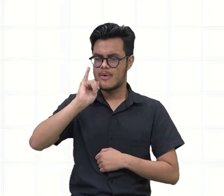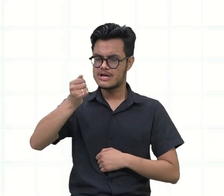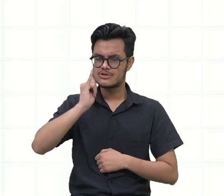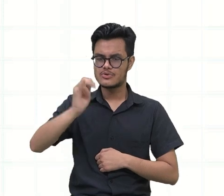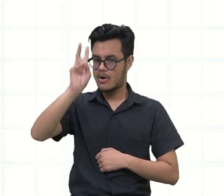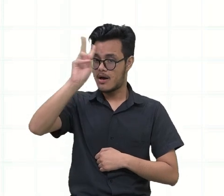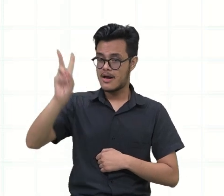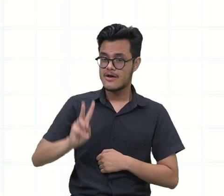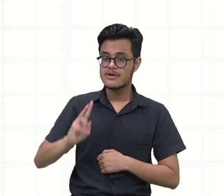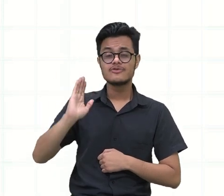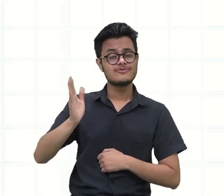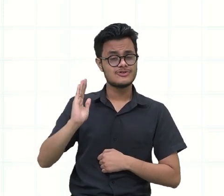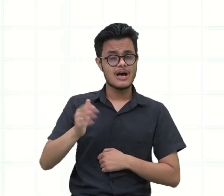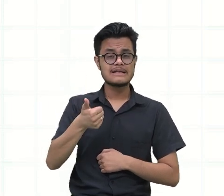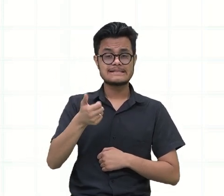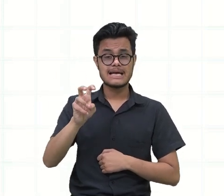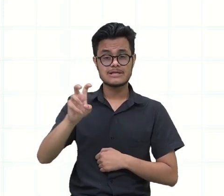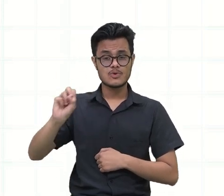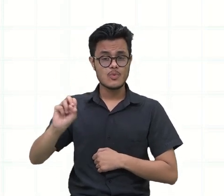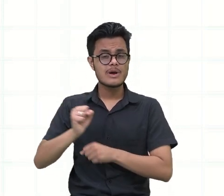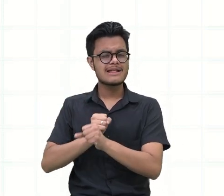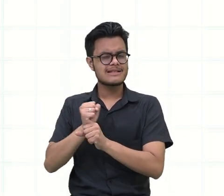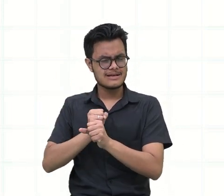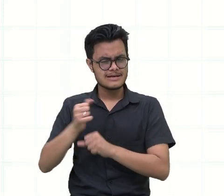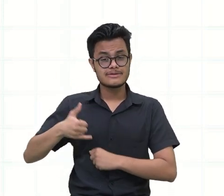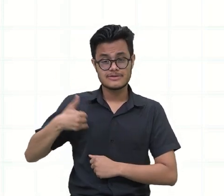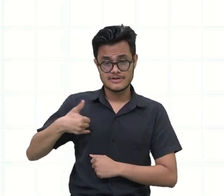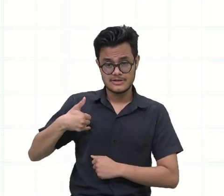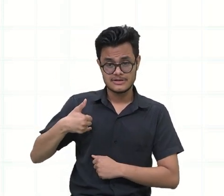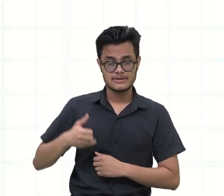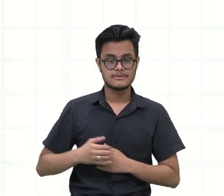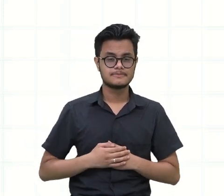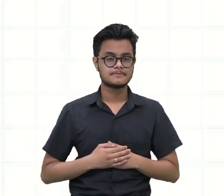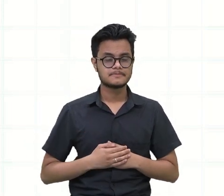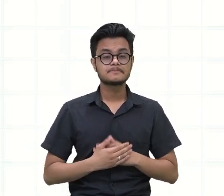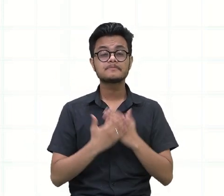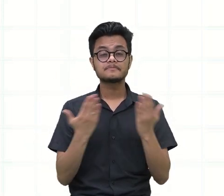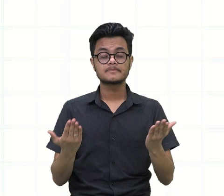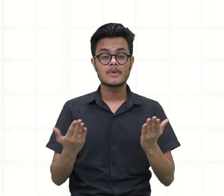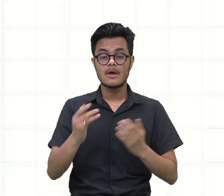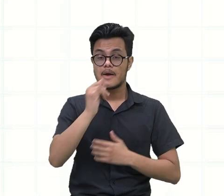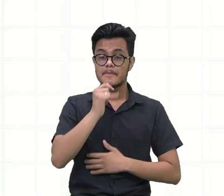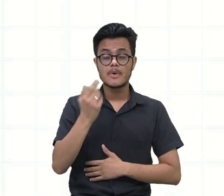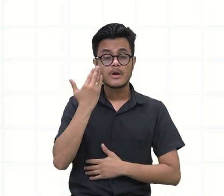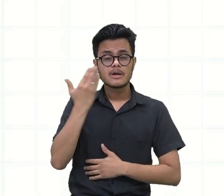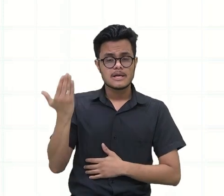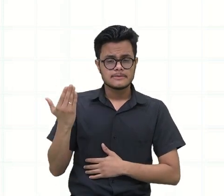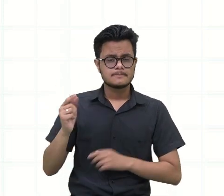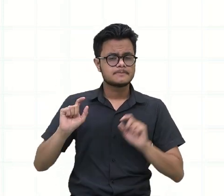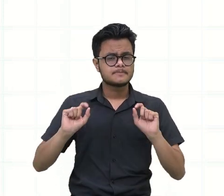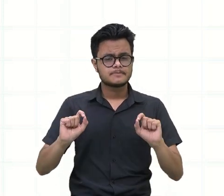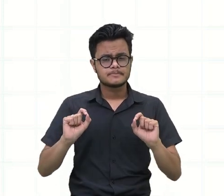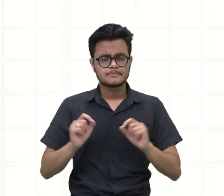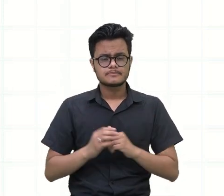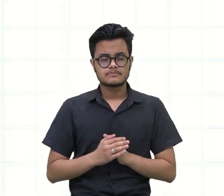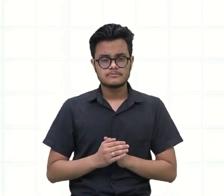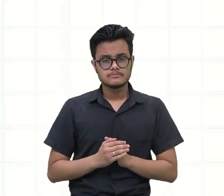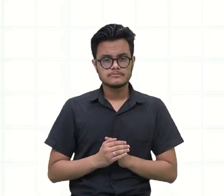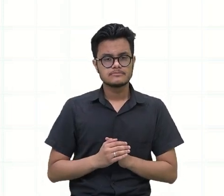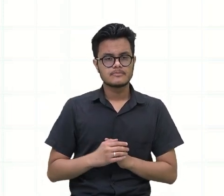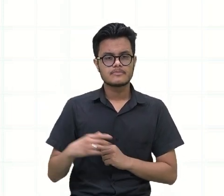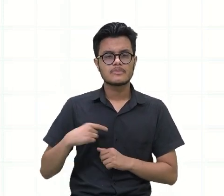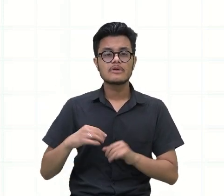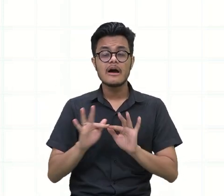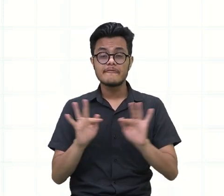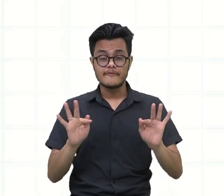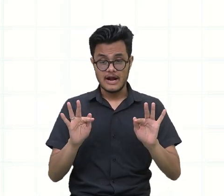foi escrito. Então, já tem aí 150 anos. Então, observem que aqui, olha, essa parte todinha